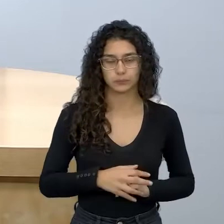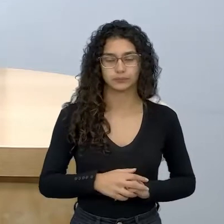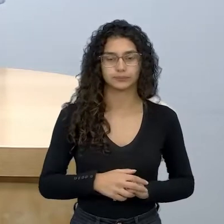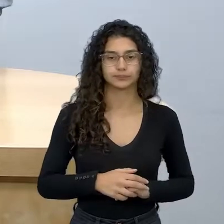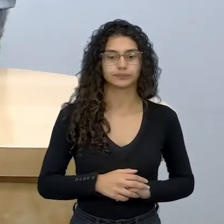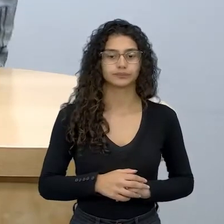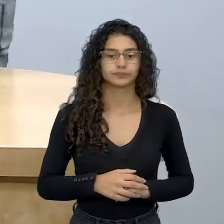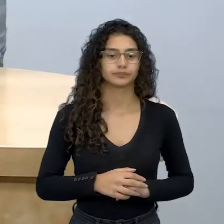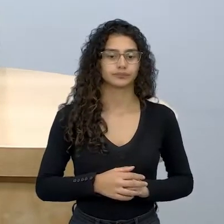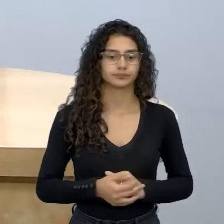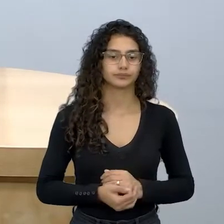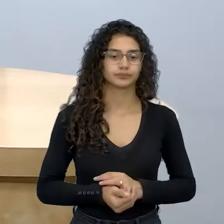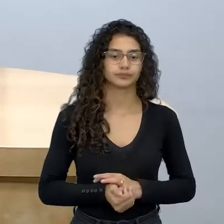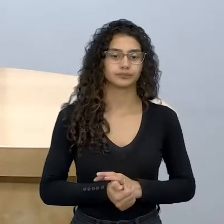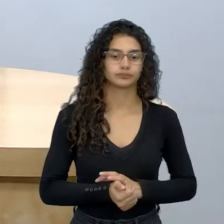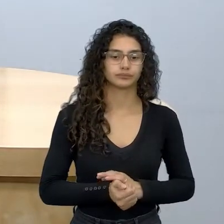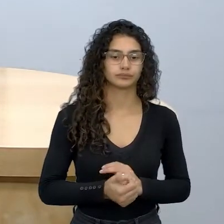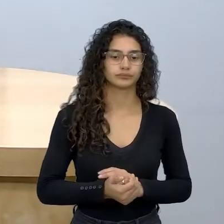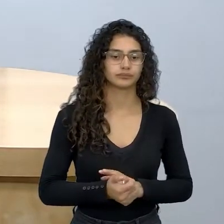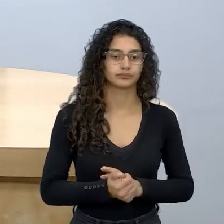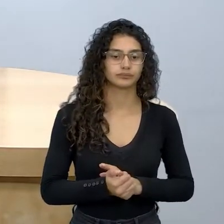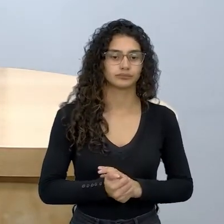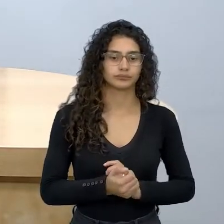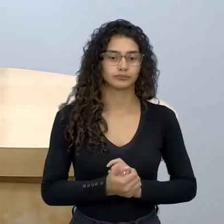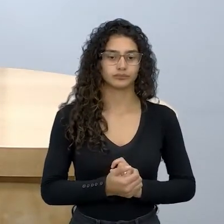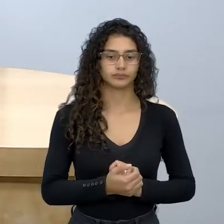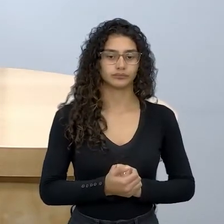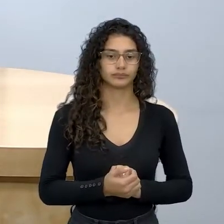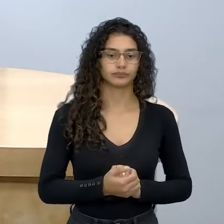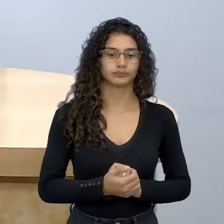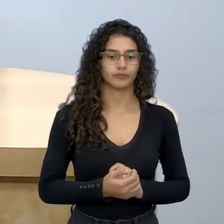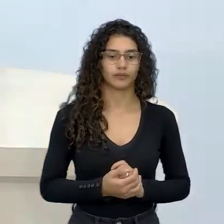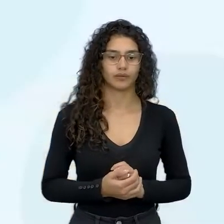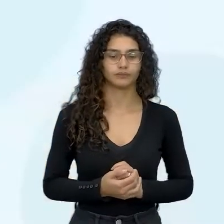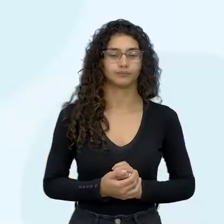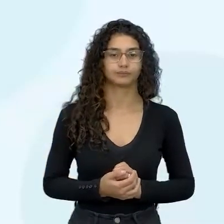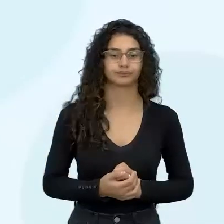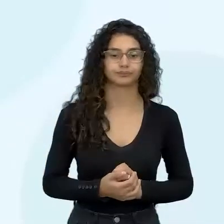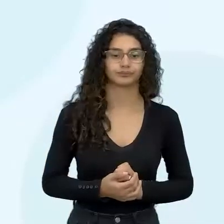bem? Então aqui, ó, ou seja, vamos fazer um vídeo